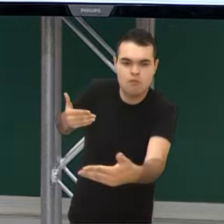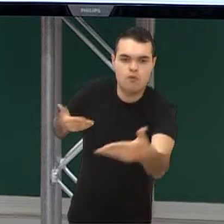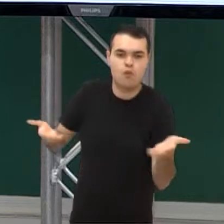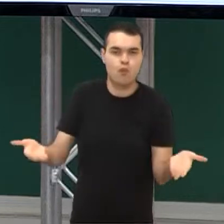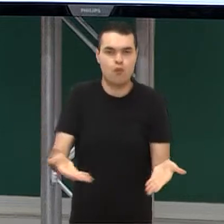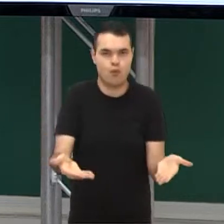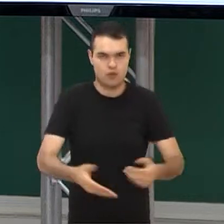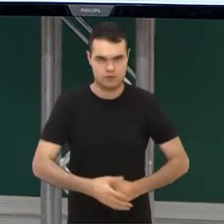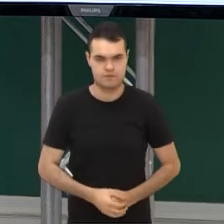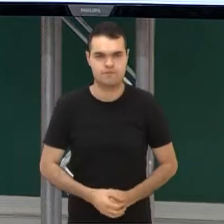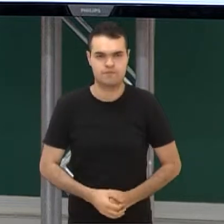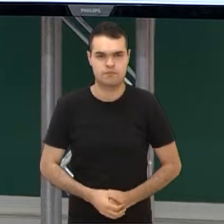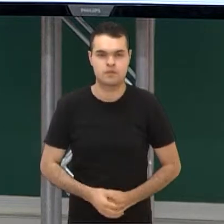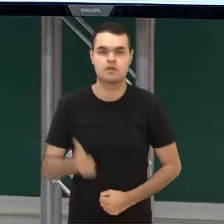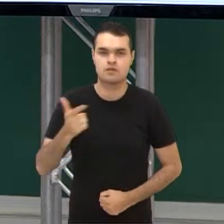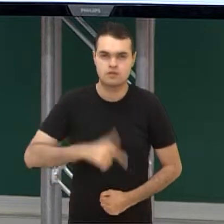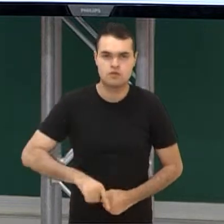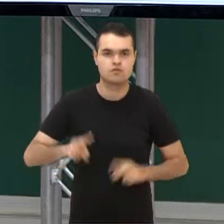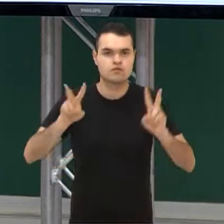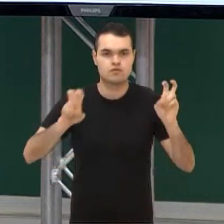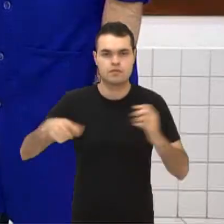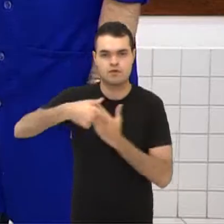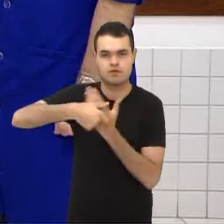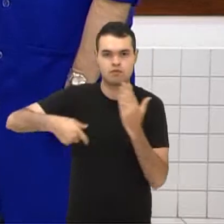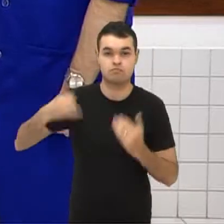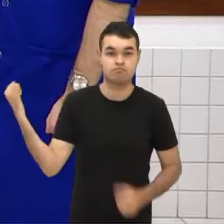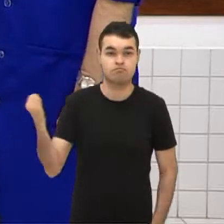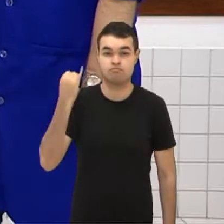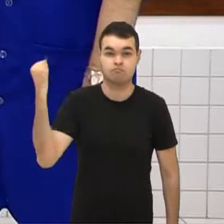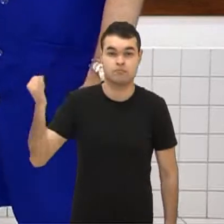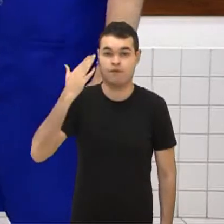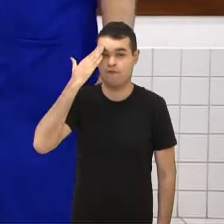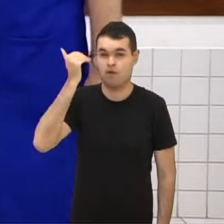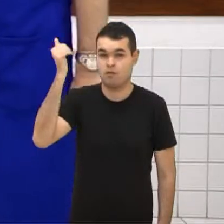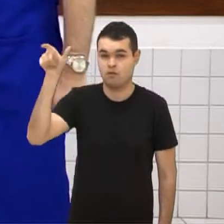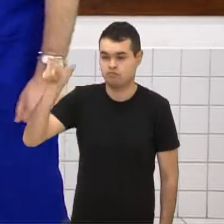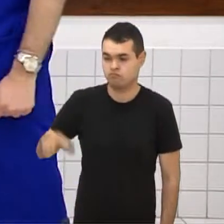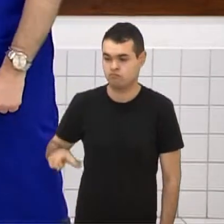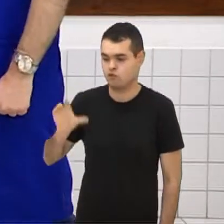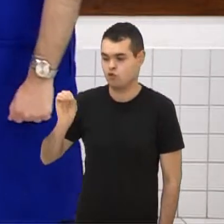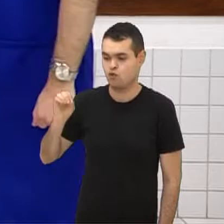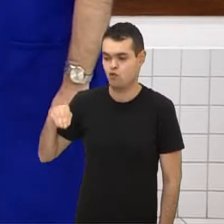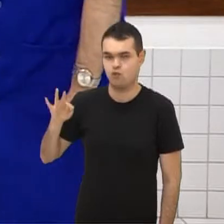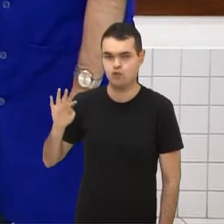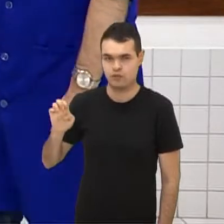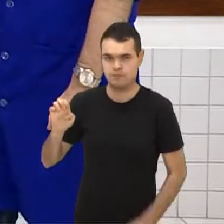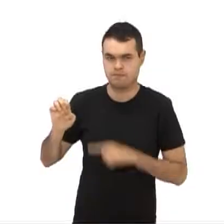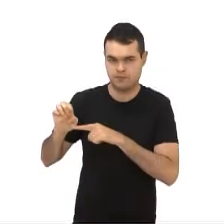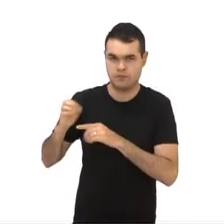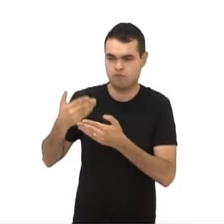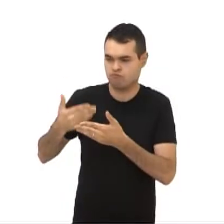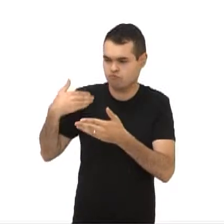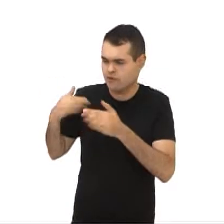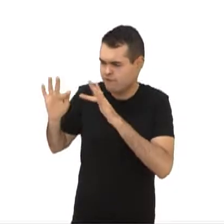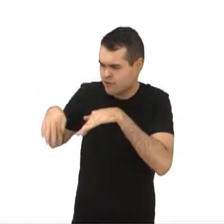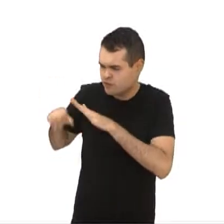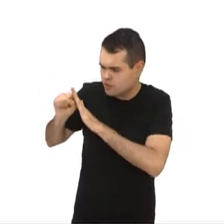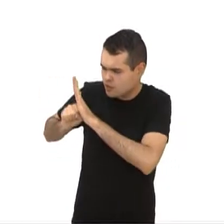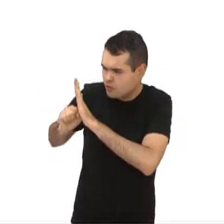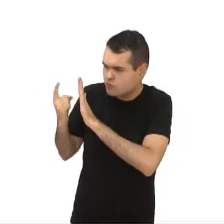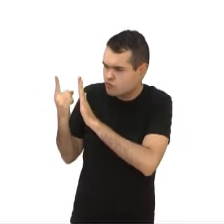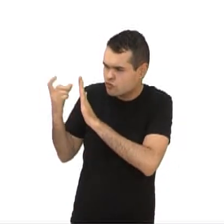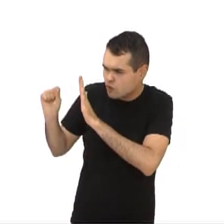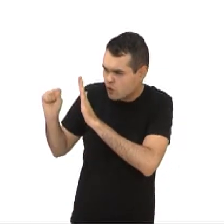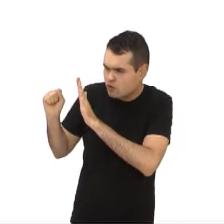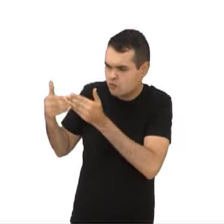falar mais uma vez do Auguste Comte, esse filósofo aqui que nasceu no finalzinho do século XVIII, né, viveu ali